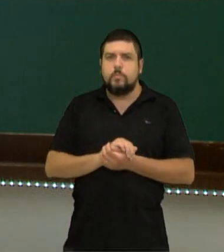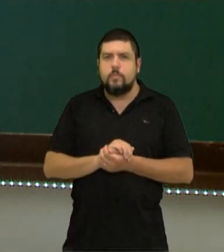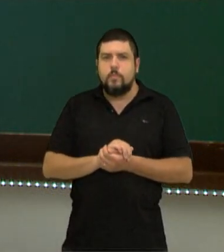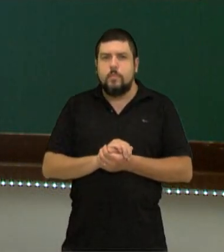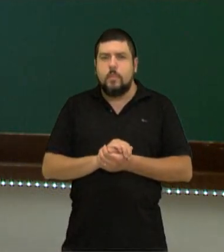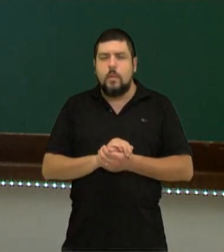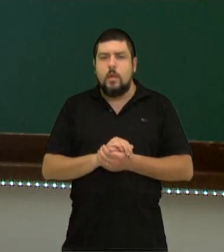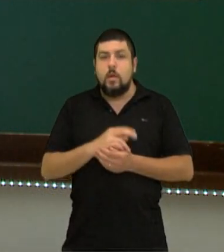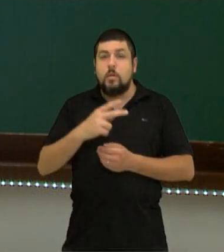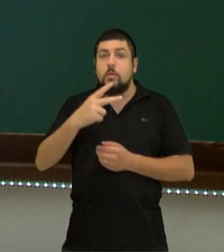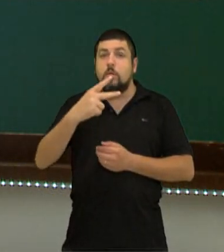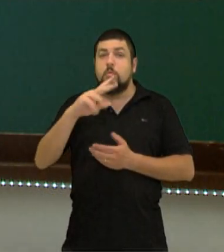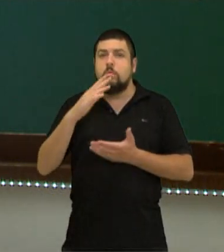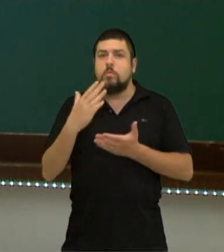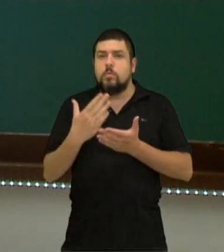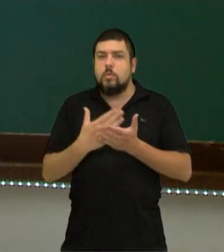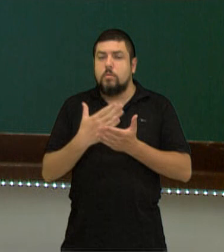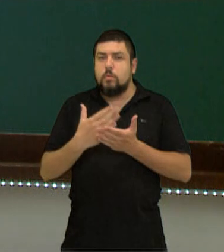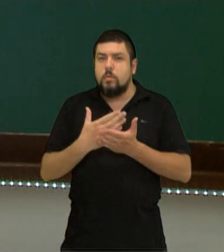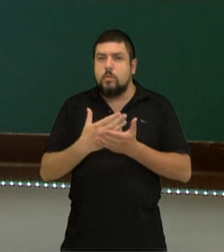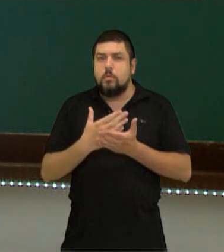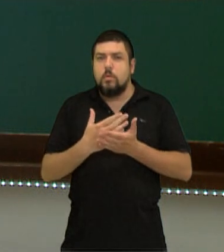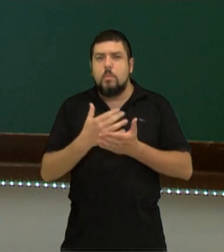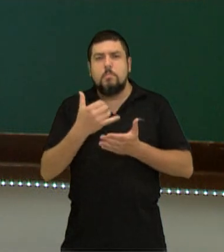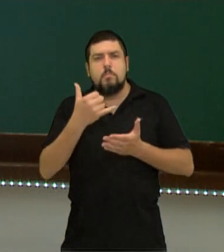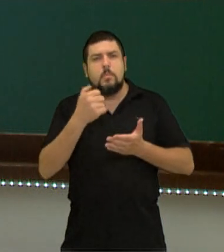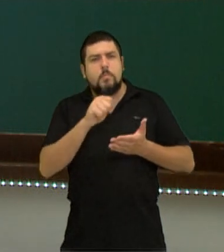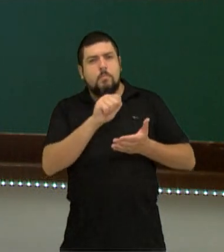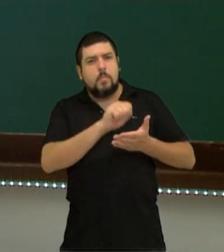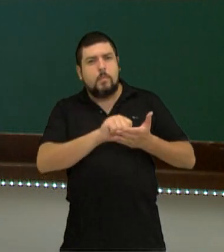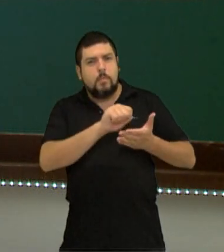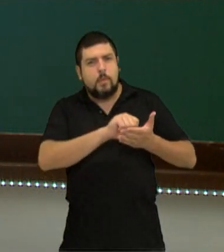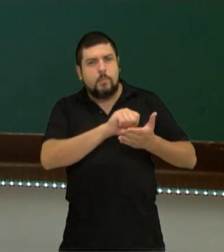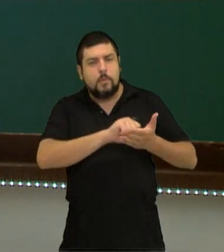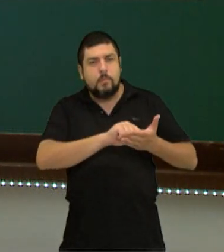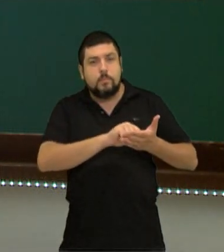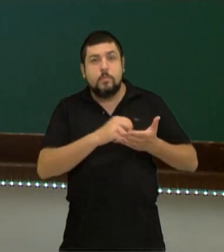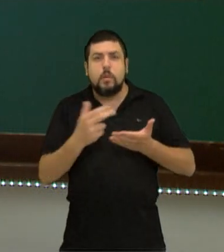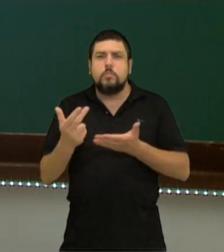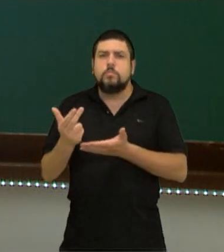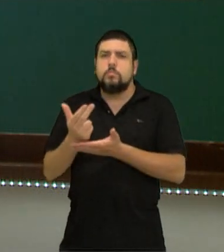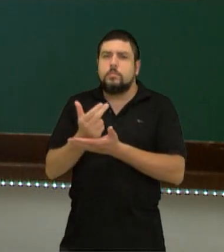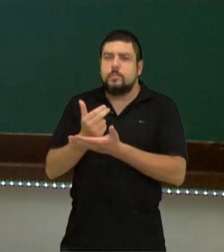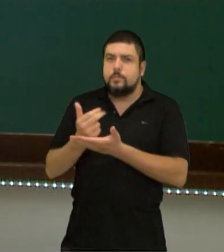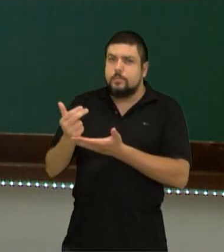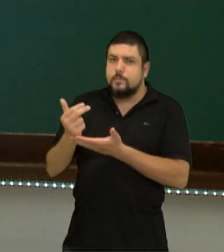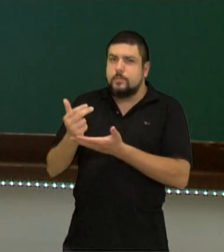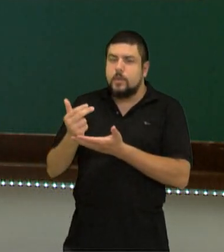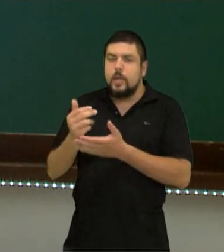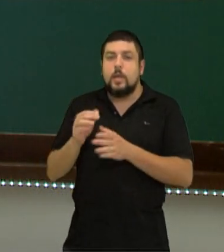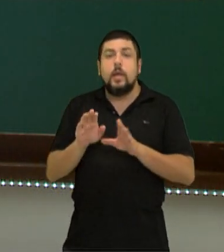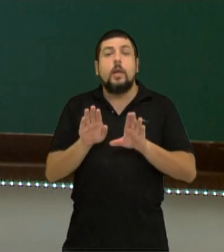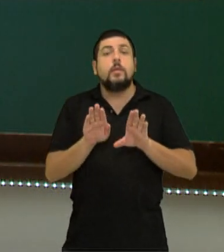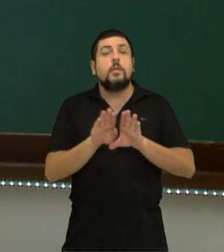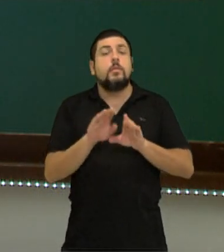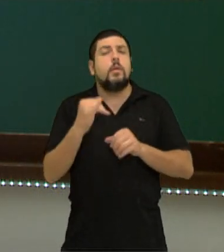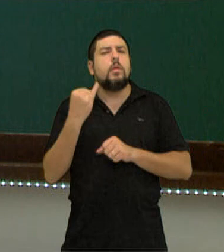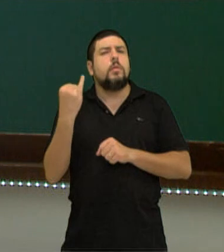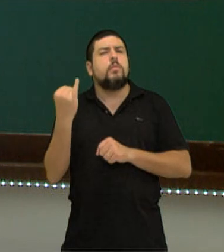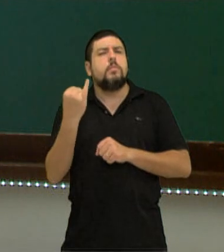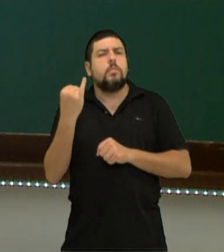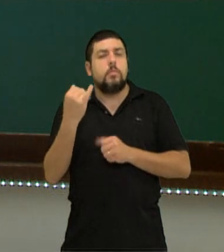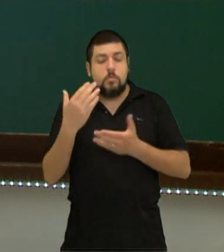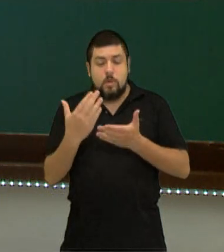fazer anotações, registros, desenhos e também é importante voltar no